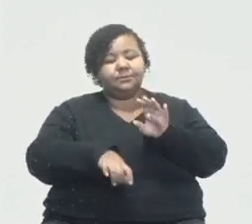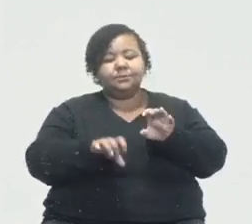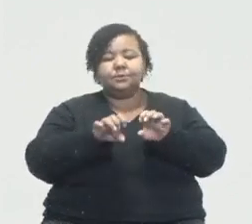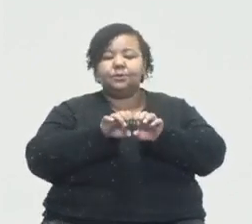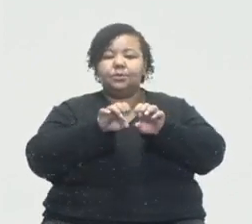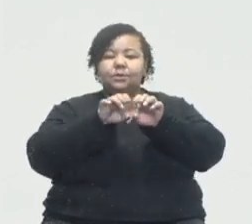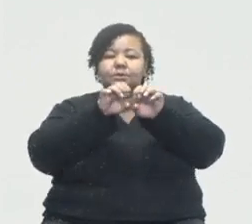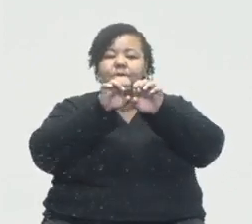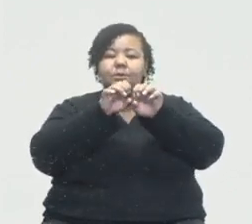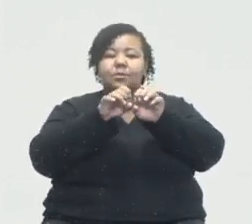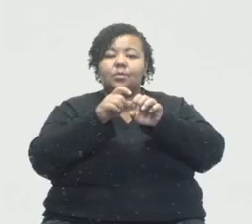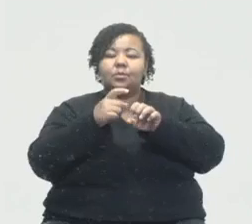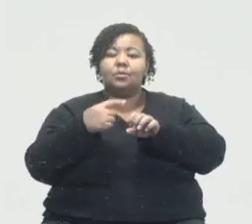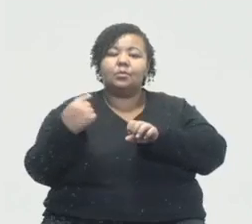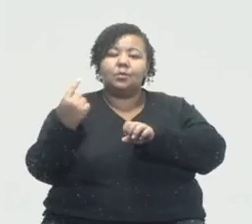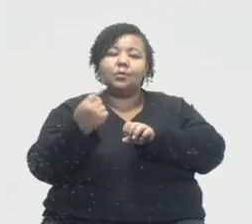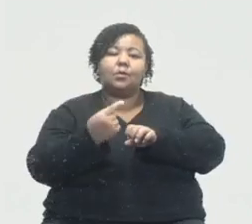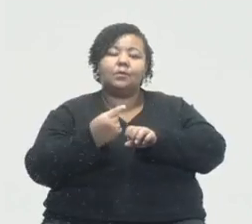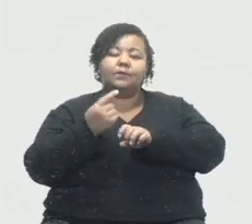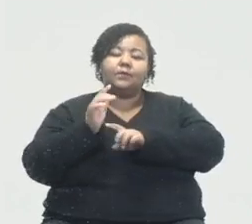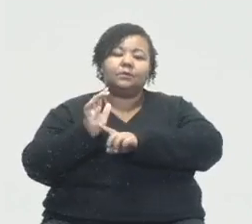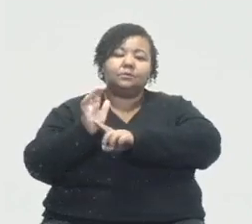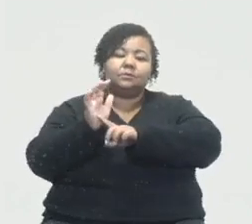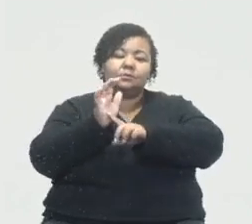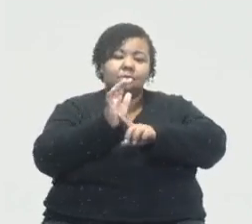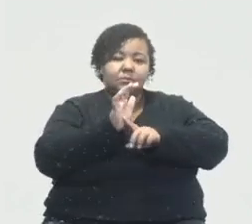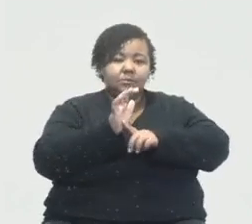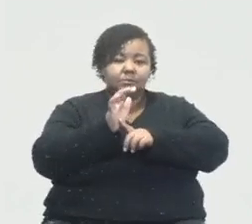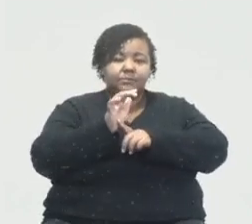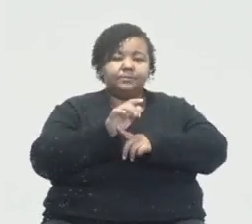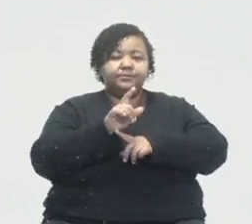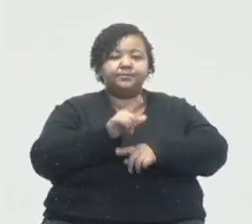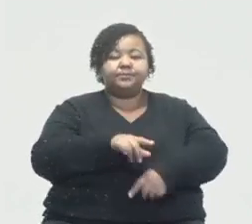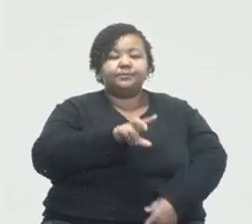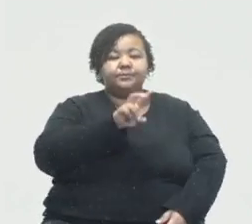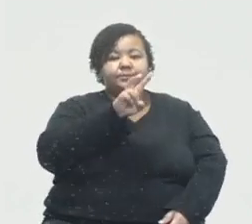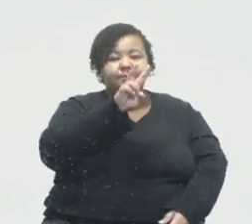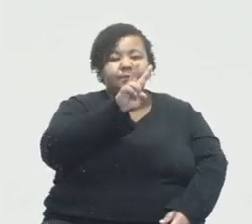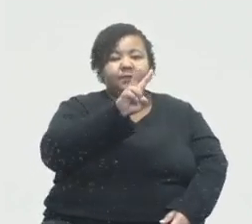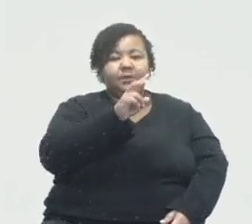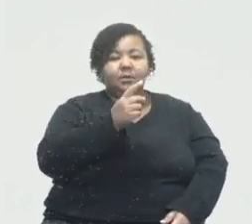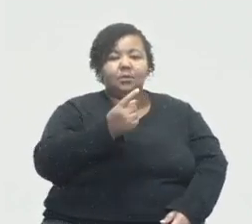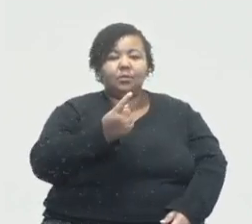como é apresentada para nós, nós temos aqui V1,